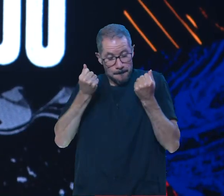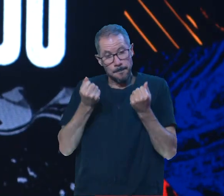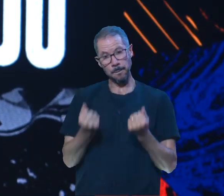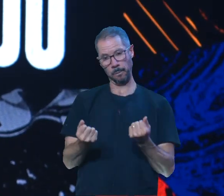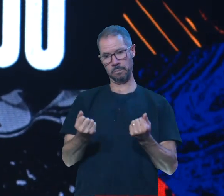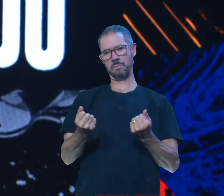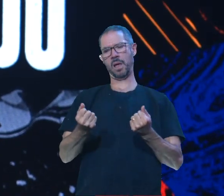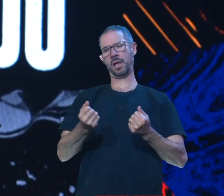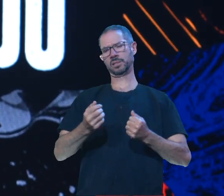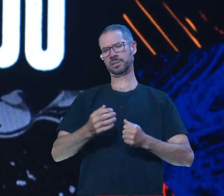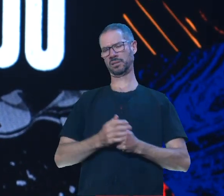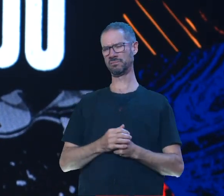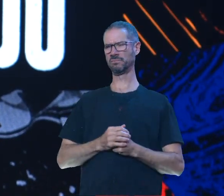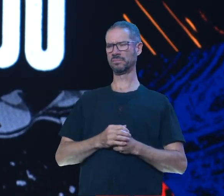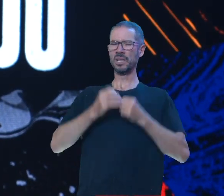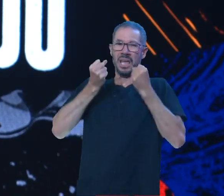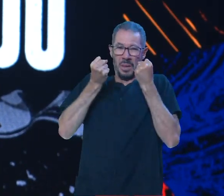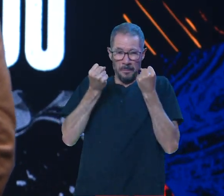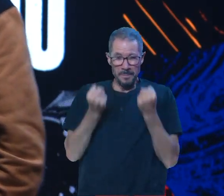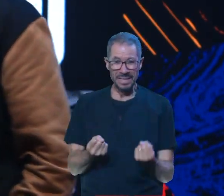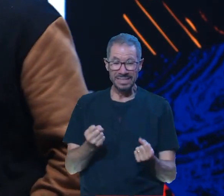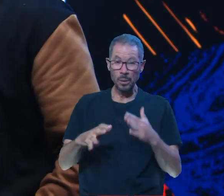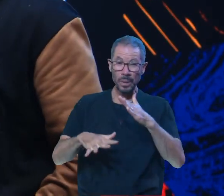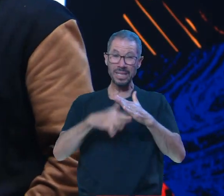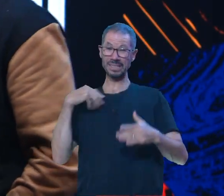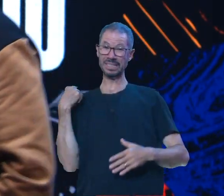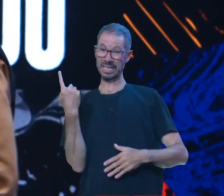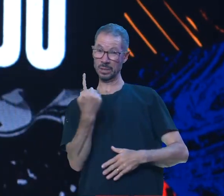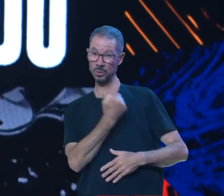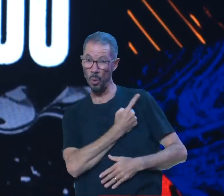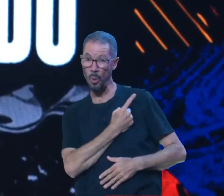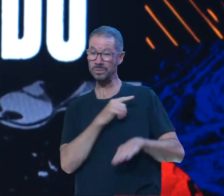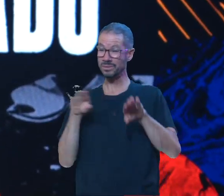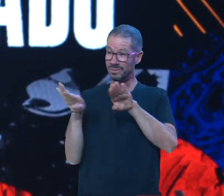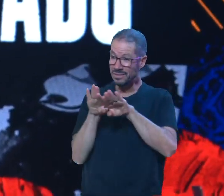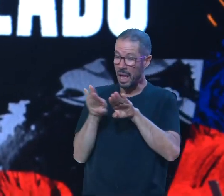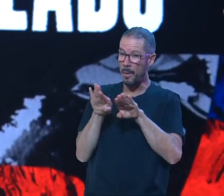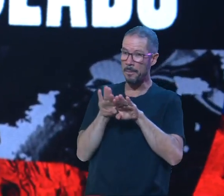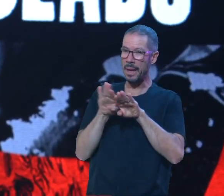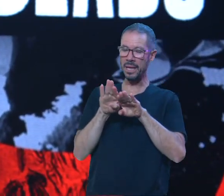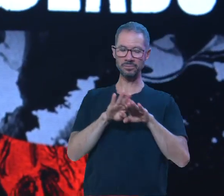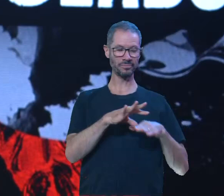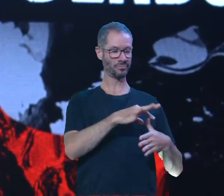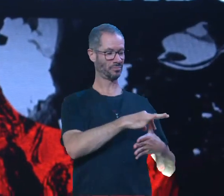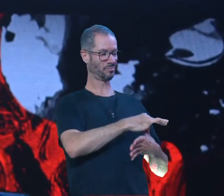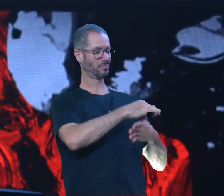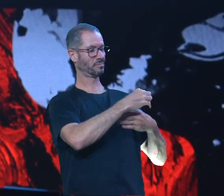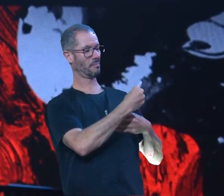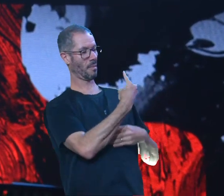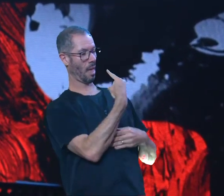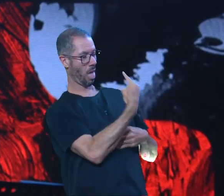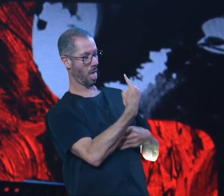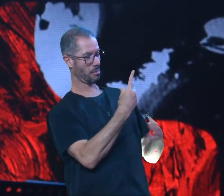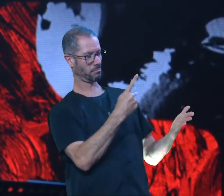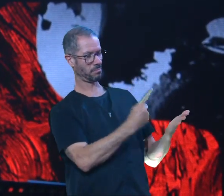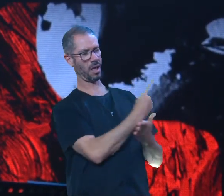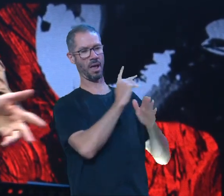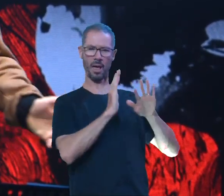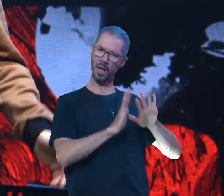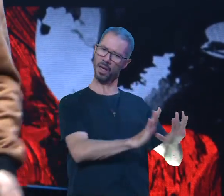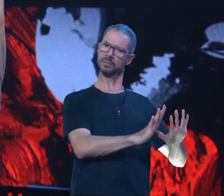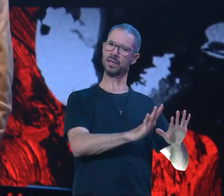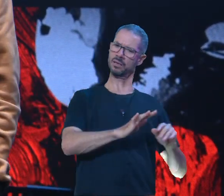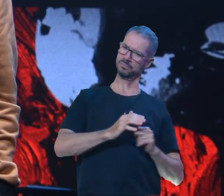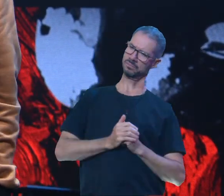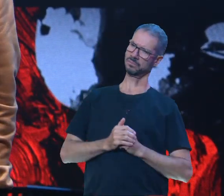pesados. E se está pesado é porque muitas vezes nós estamos fazendo também da maneira errada. A